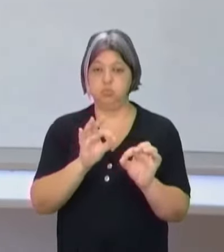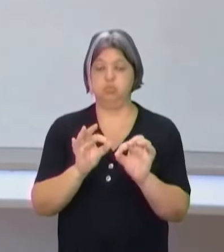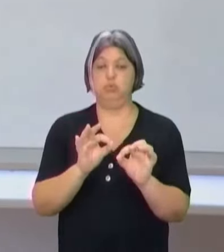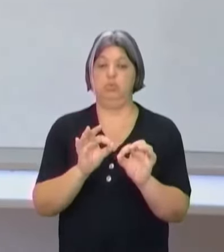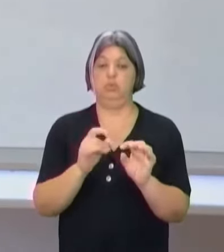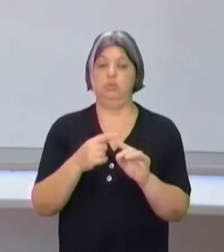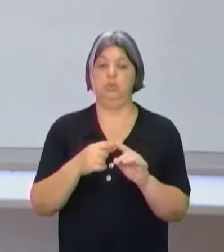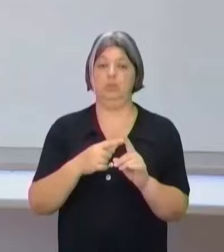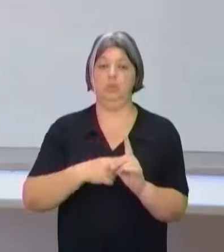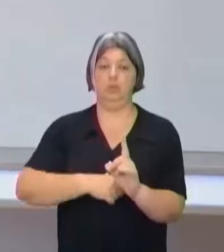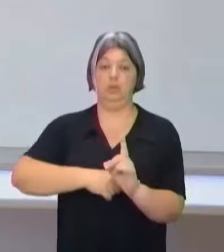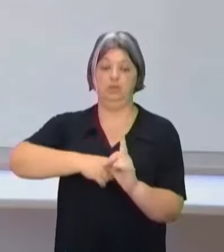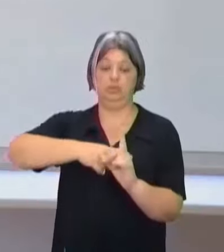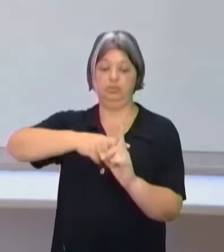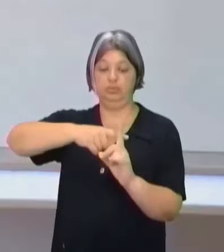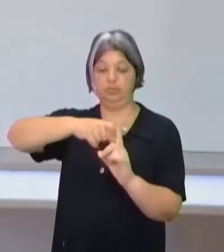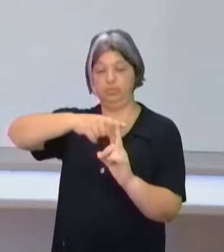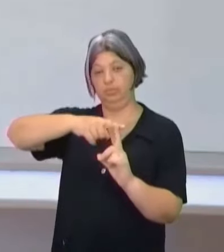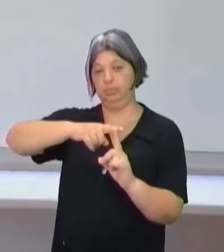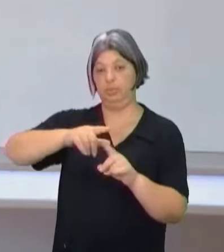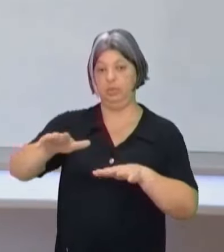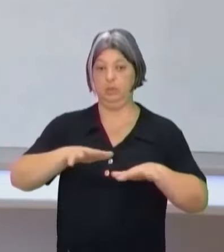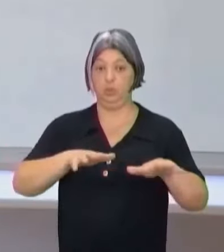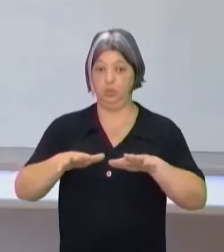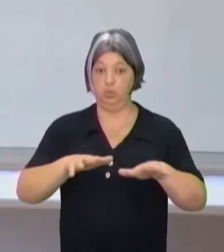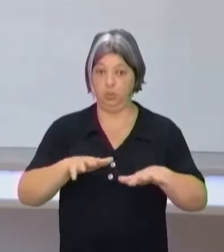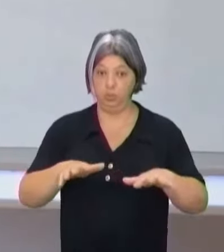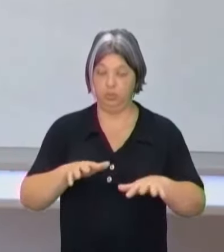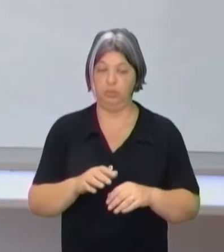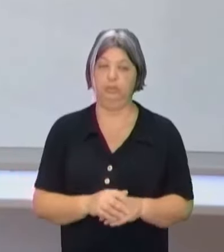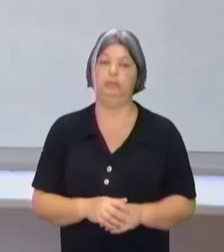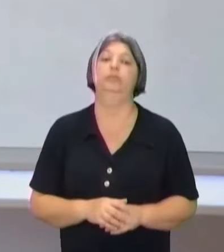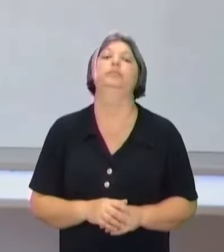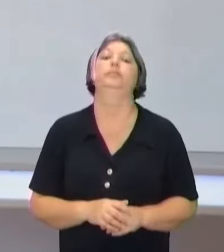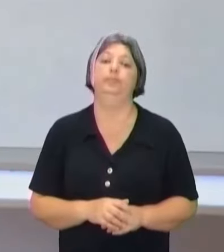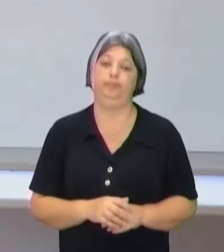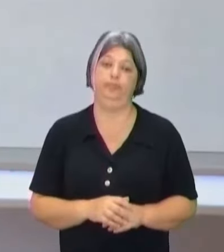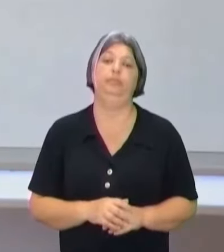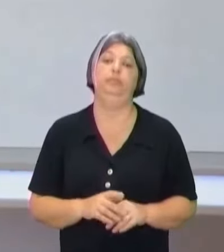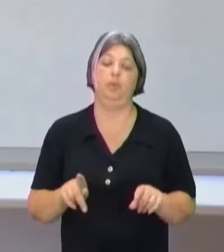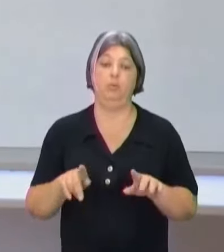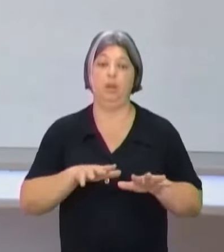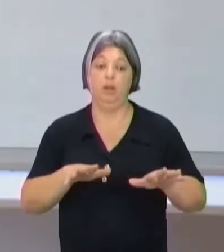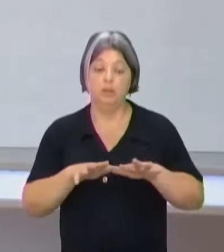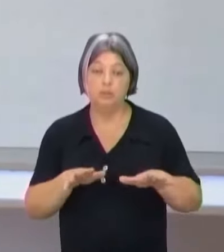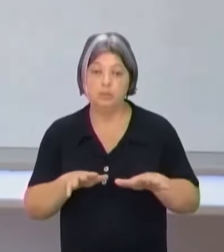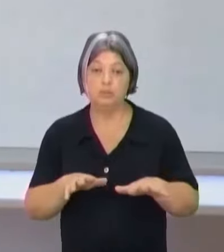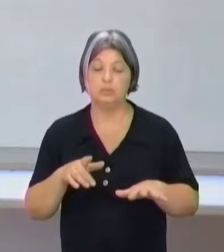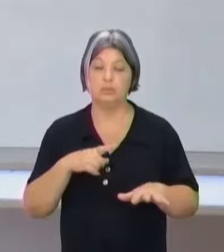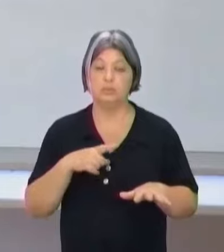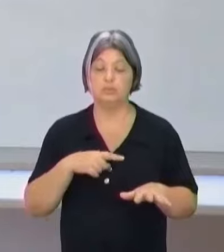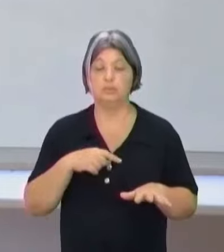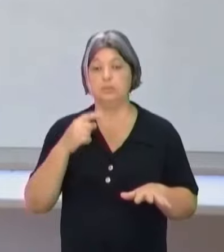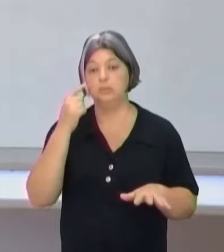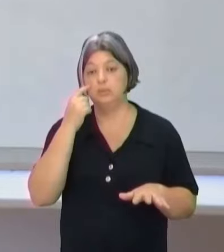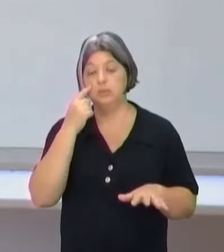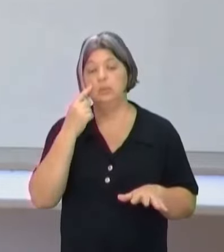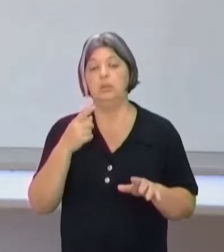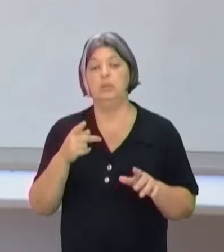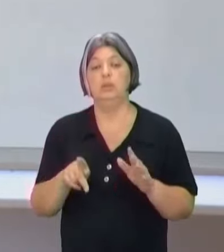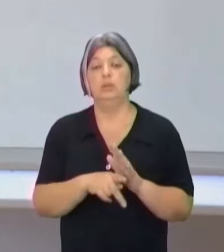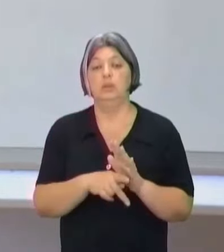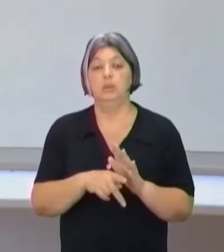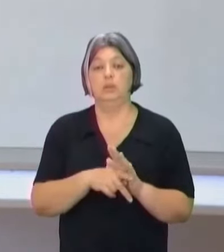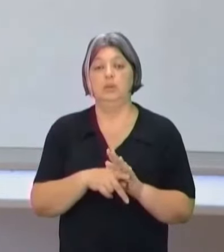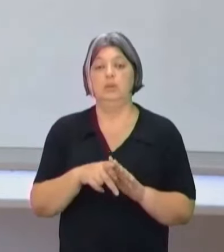a temperatura, tudo fica mais agitado. Se fica mais agitado, a gente não tem ali na nossa reação uma substância